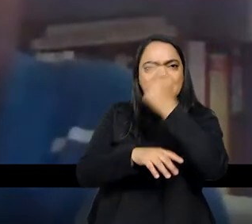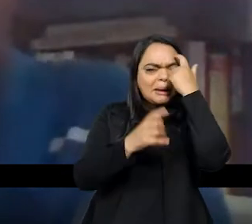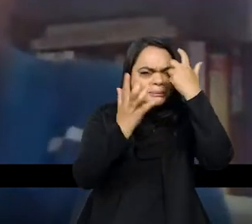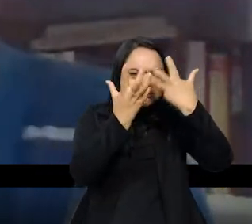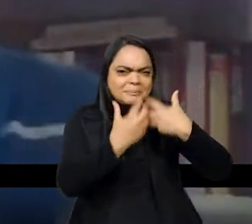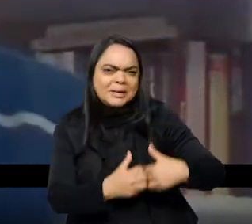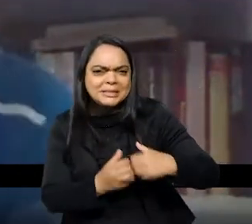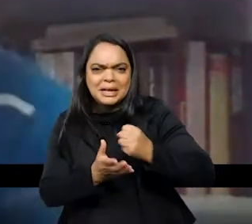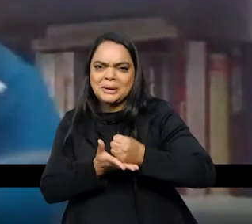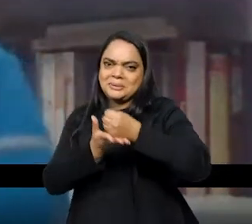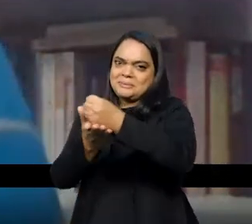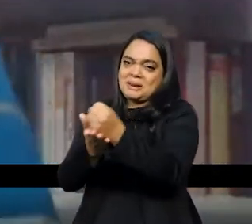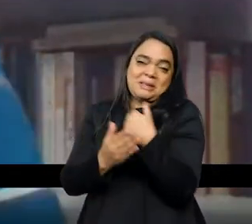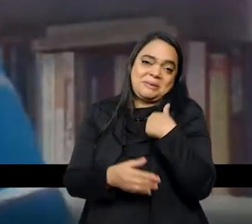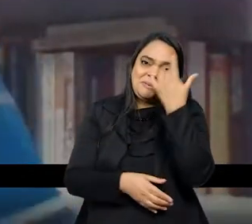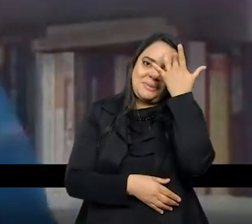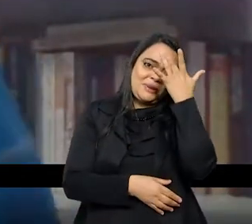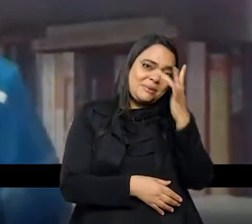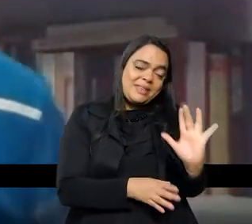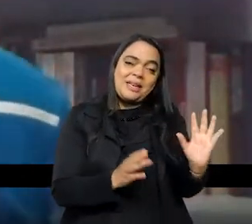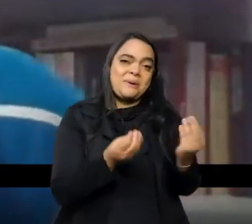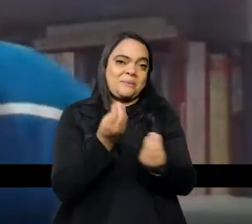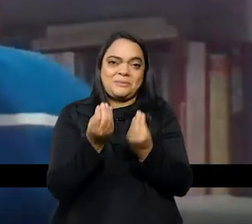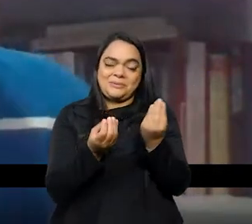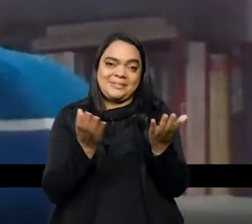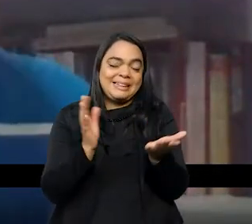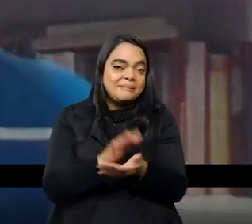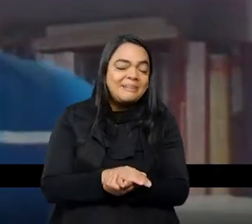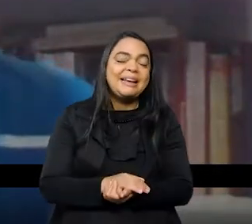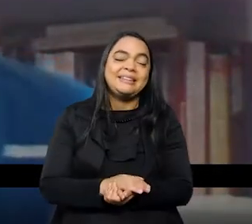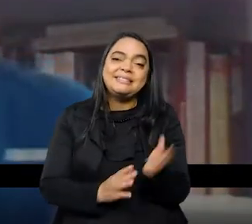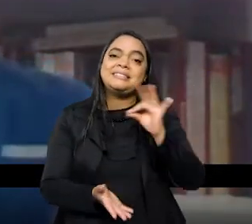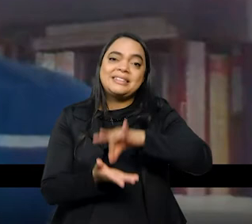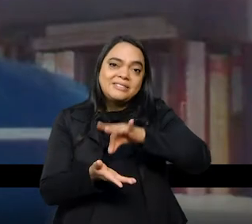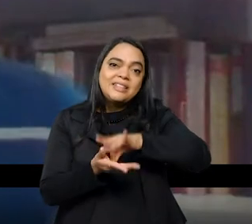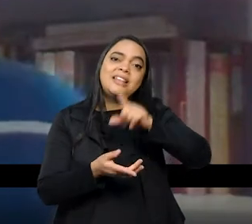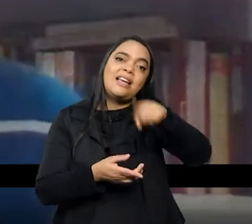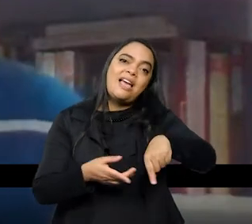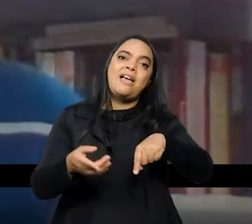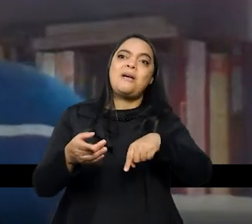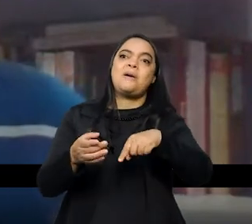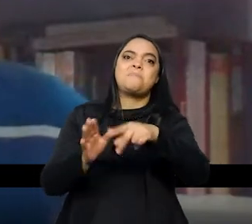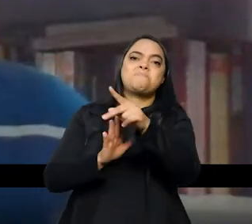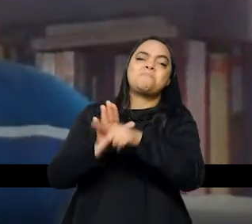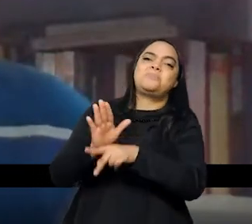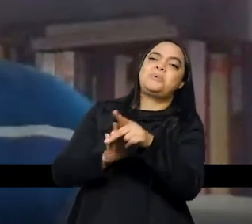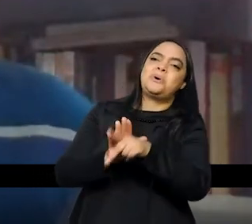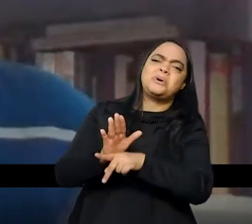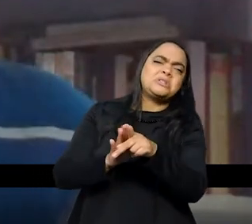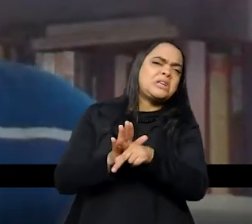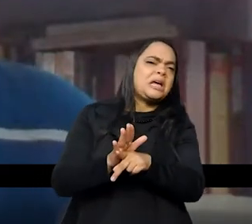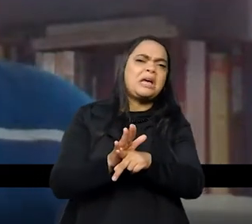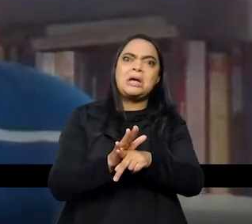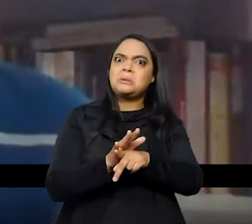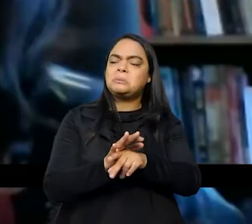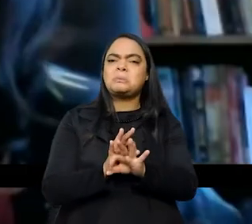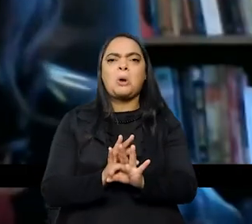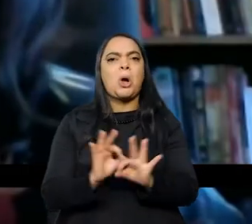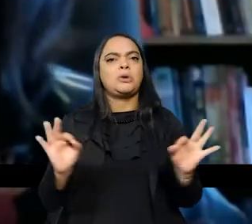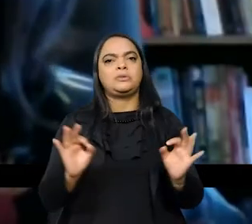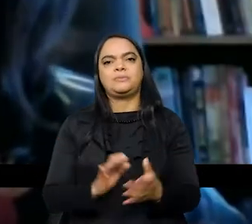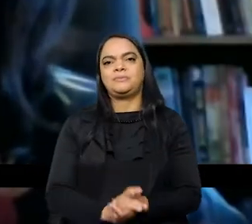esses objetivos, que, na realidade, é um projeto muito arrojado. Adorei o adjetivo.